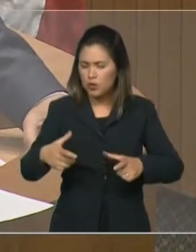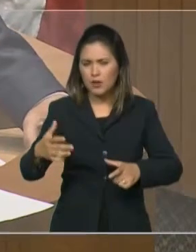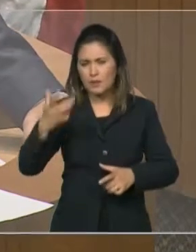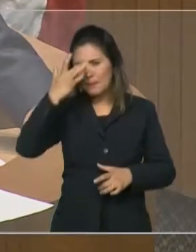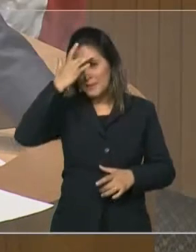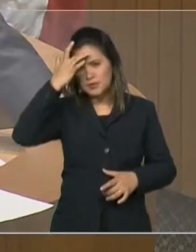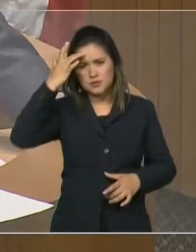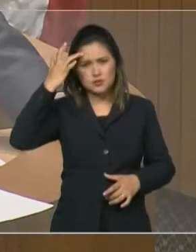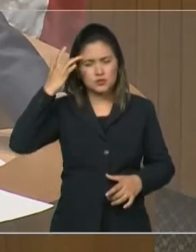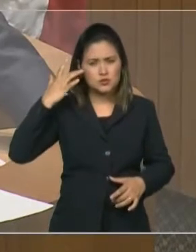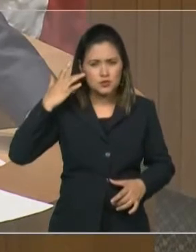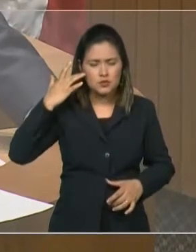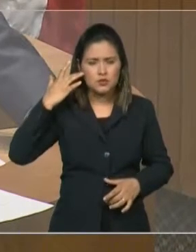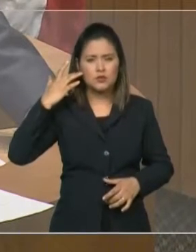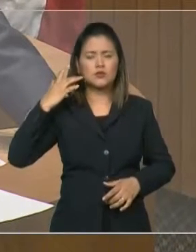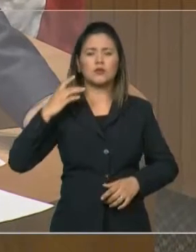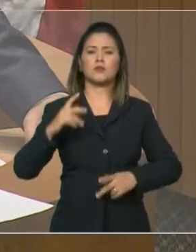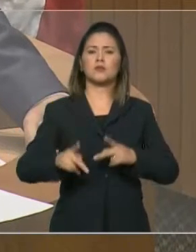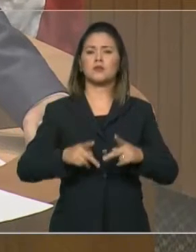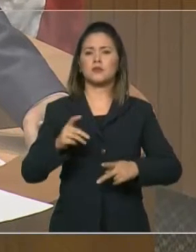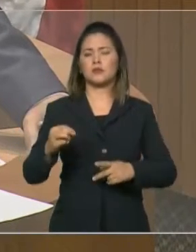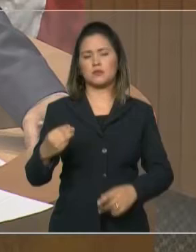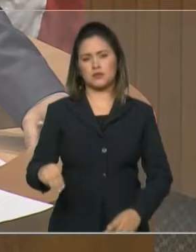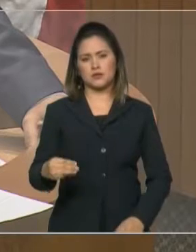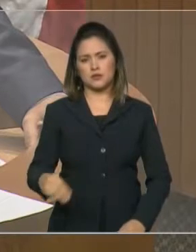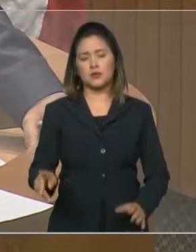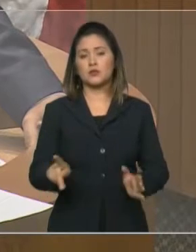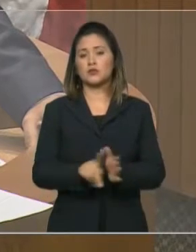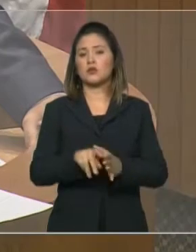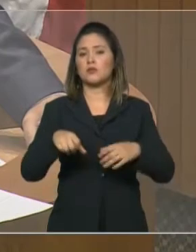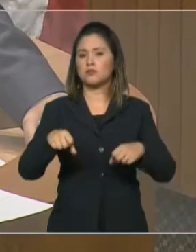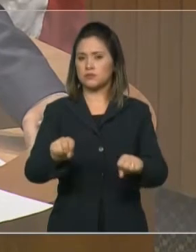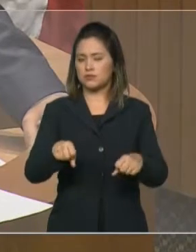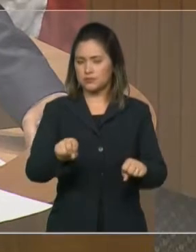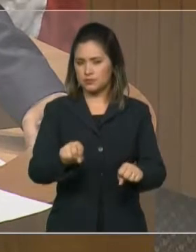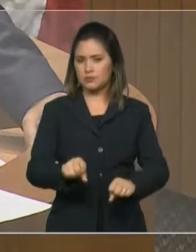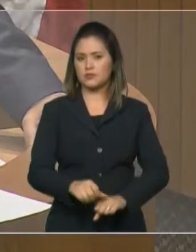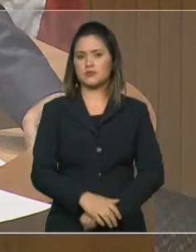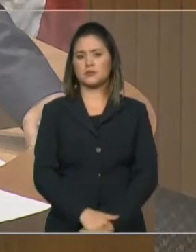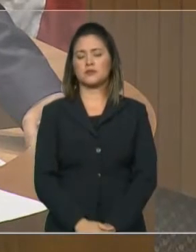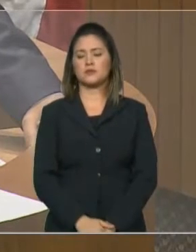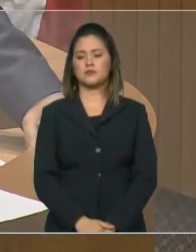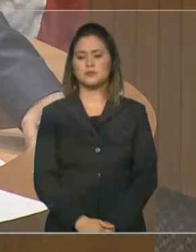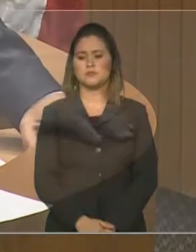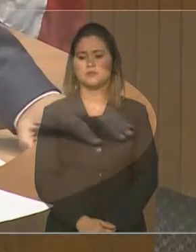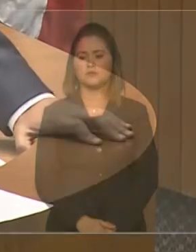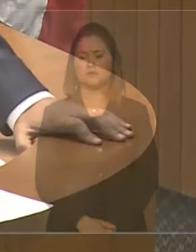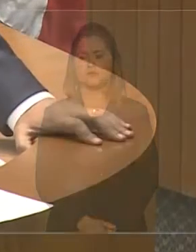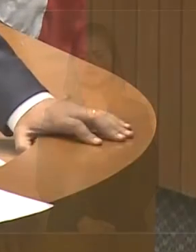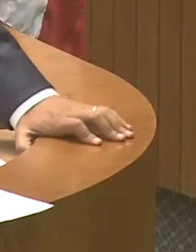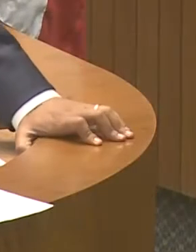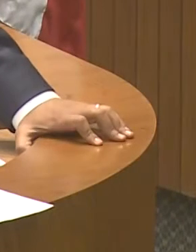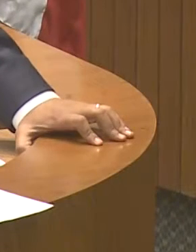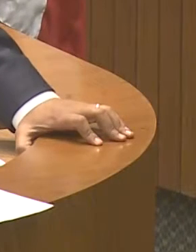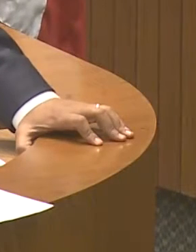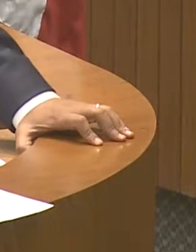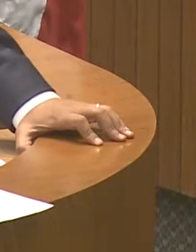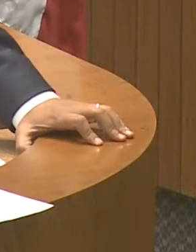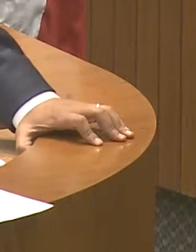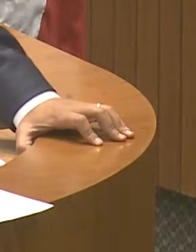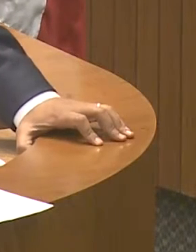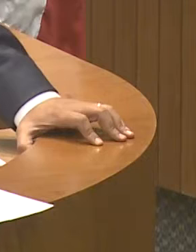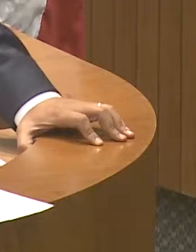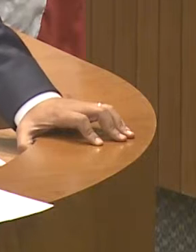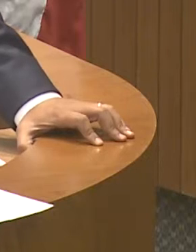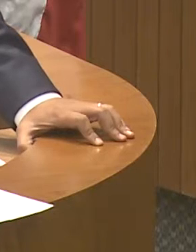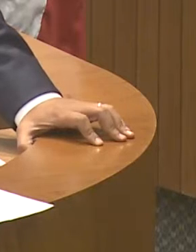beneficiará milhares e milhares de proprietários de motocicletas, sobretudo